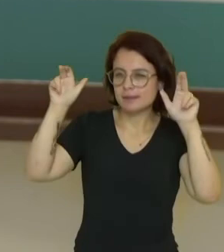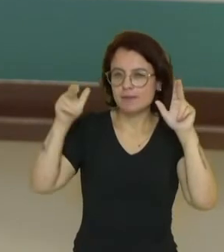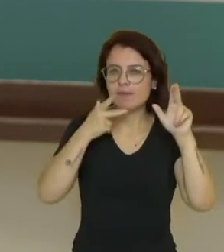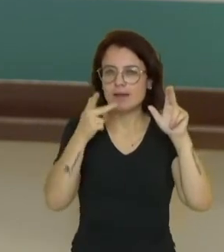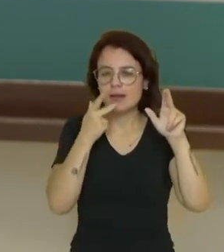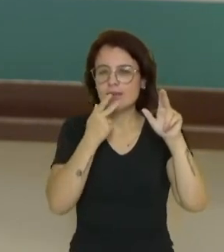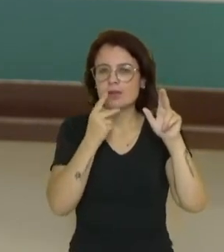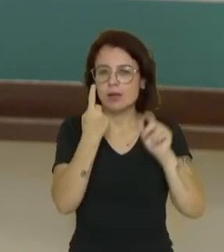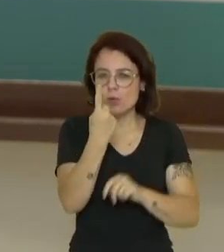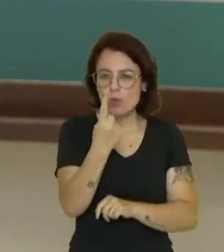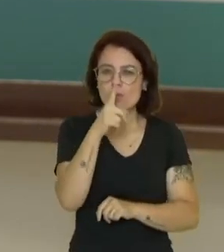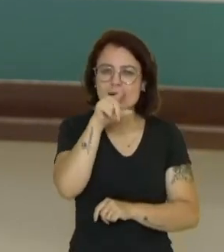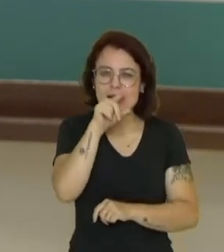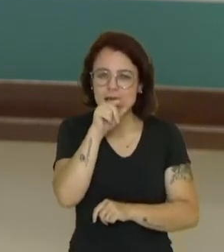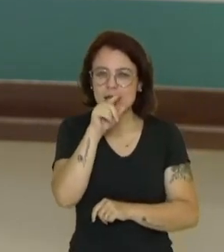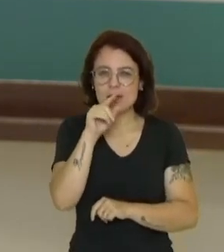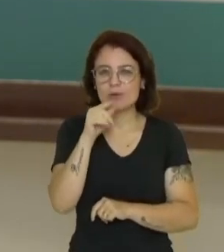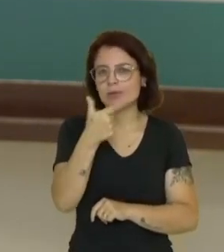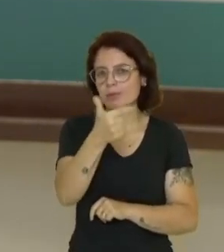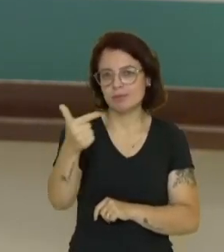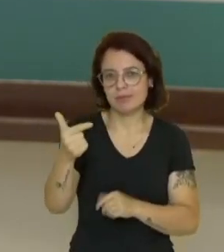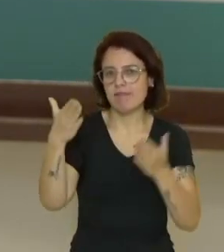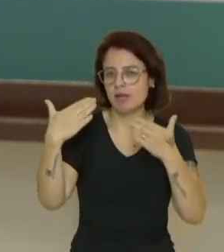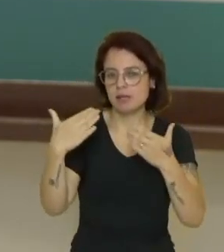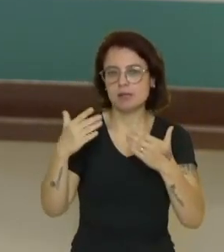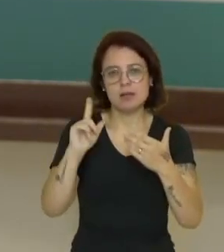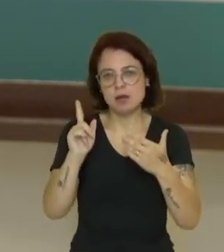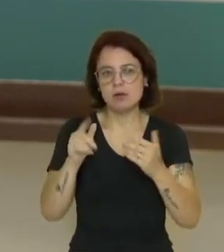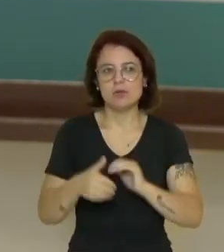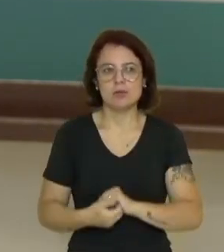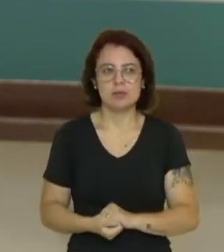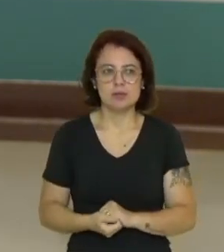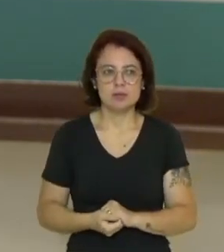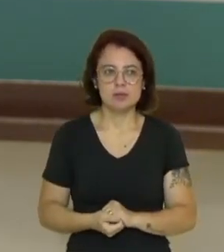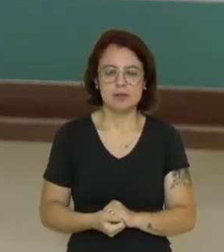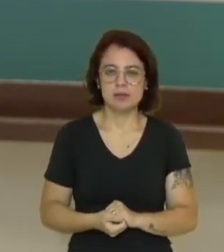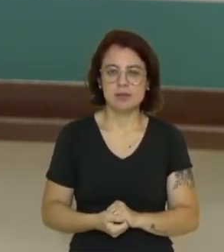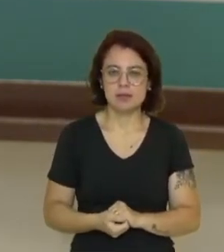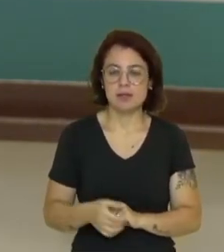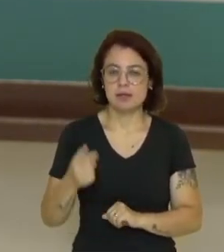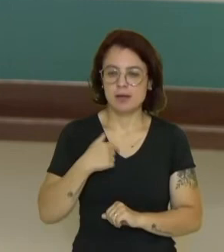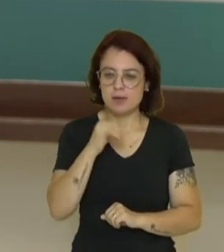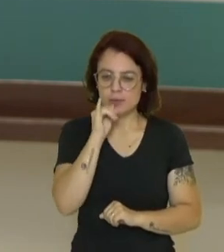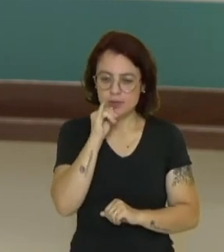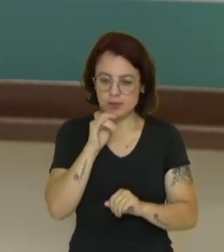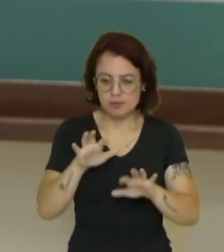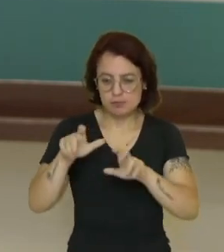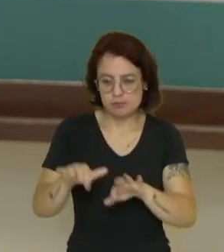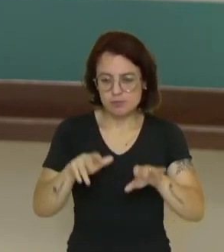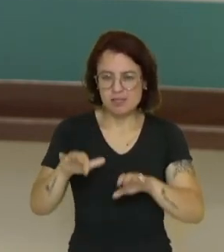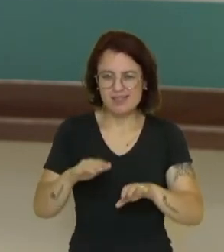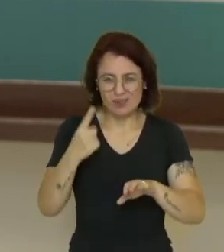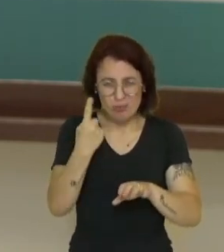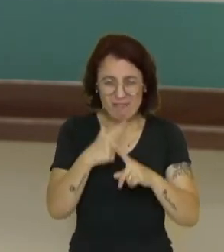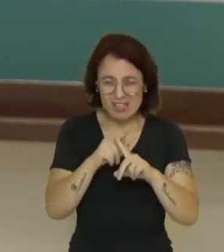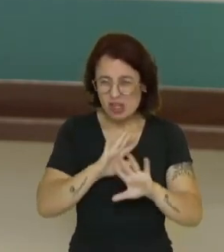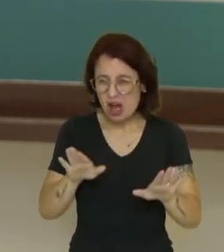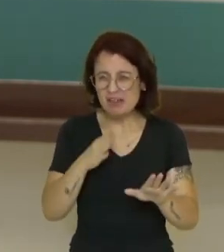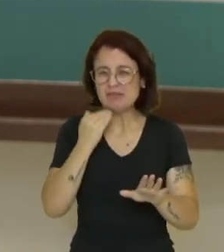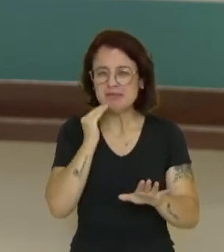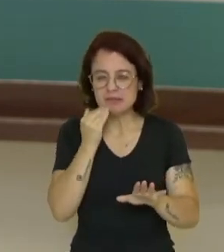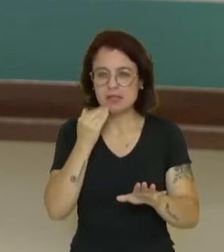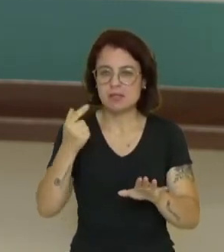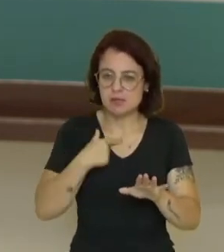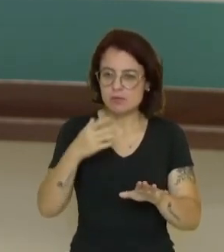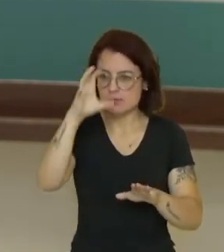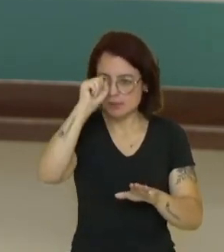teclado, sentar e tocar, vai ficar uma porcaria. Só vai sair bom se eu fizer isso constantemente, né? E se eu